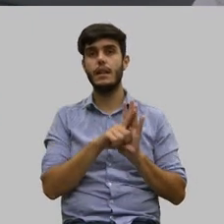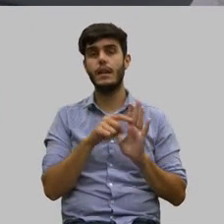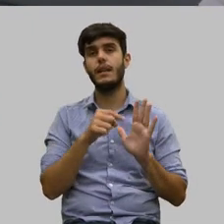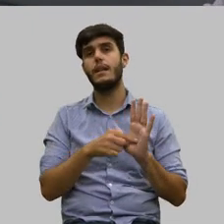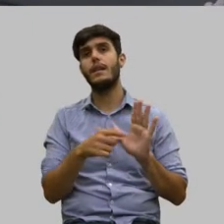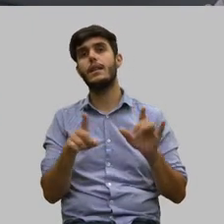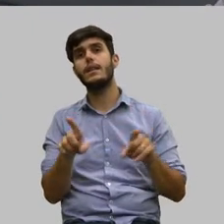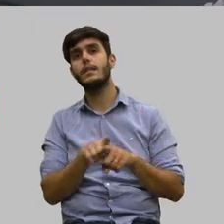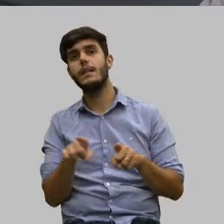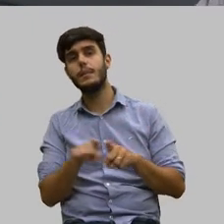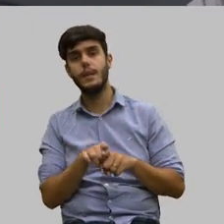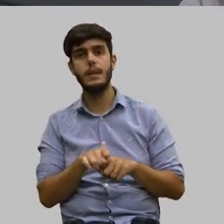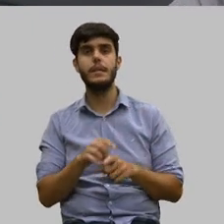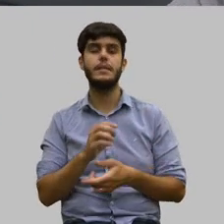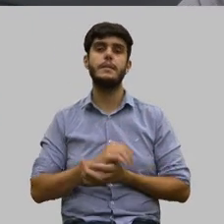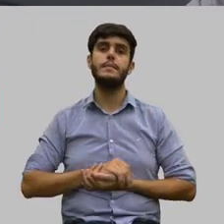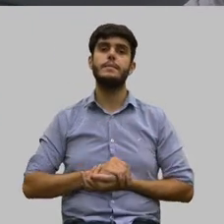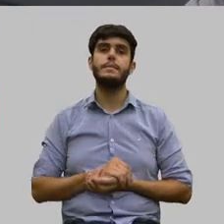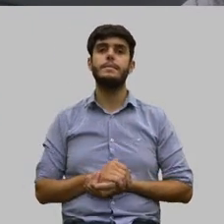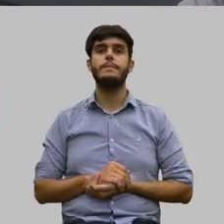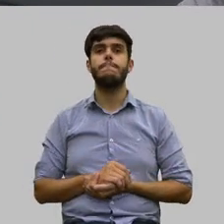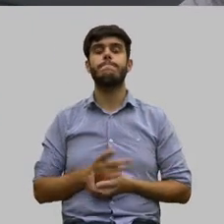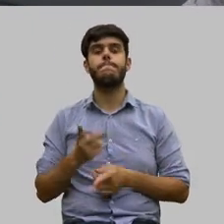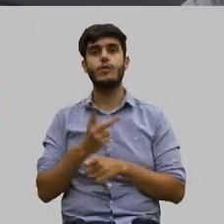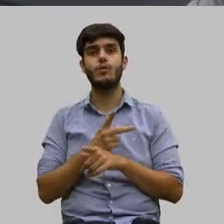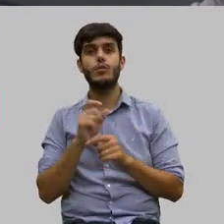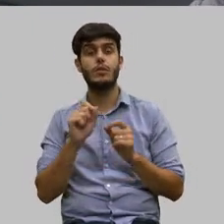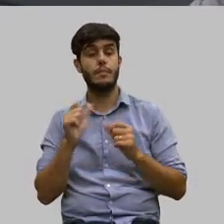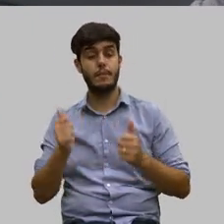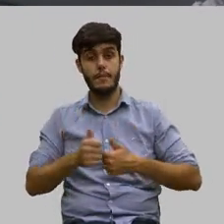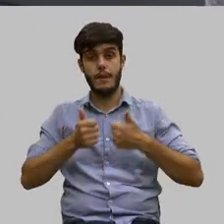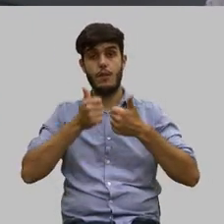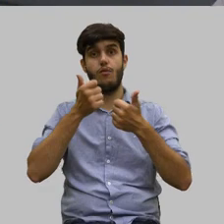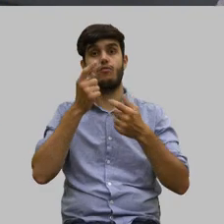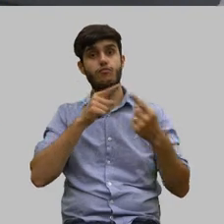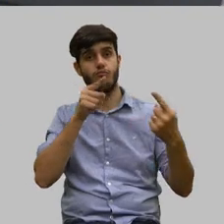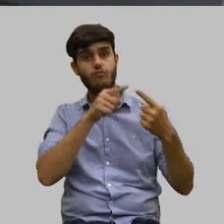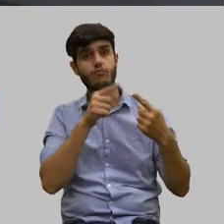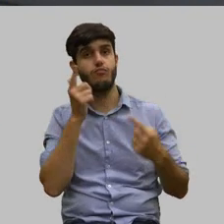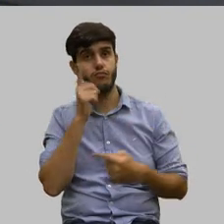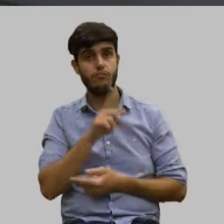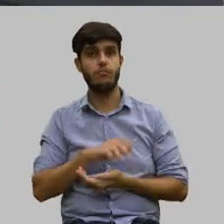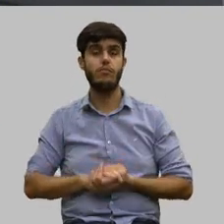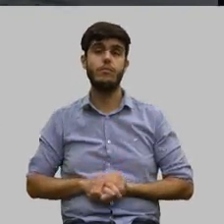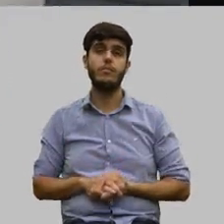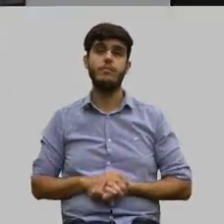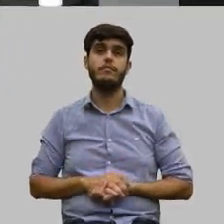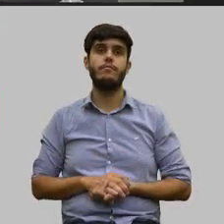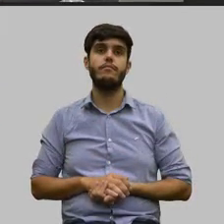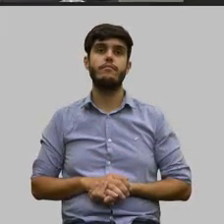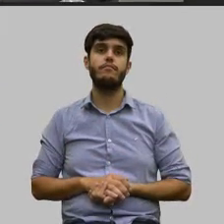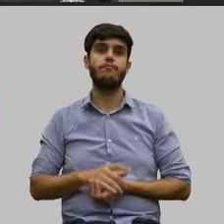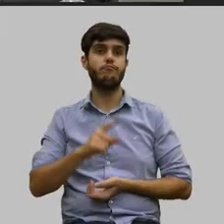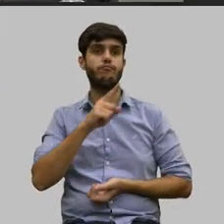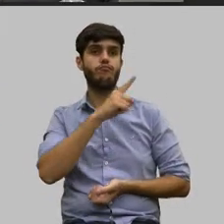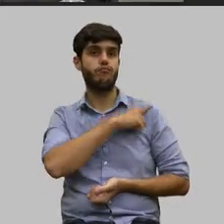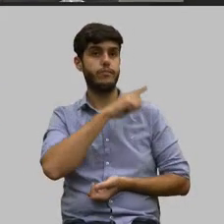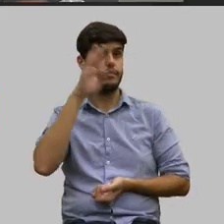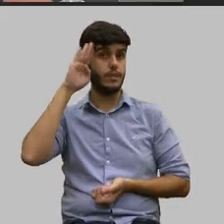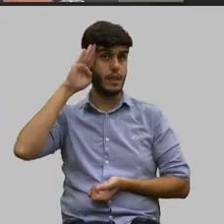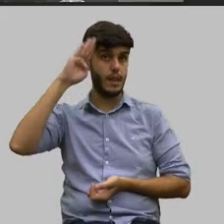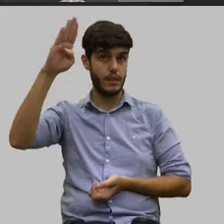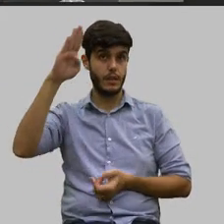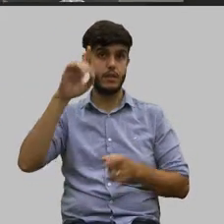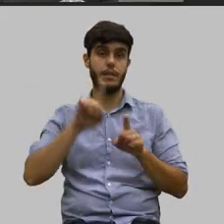interstício mas estamos procurando fazer da melhor forma possível E aí primeiro sargento tá completo o nosso quadro e aí o que eu falei